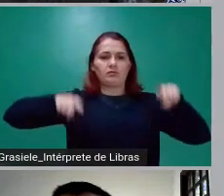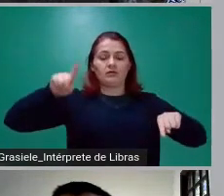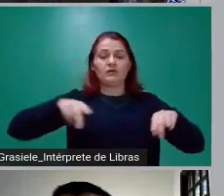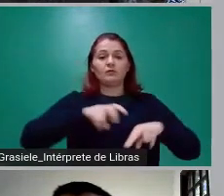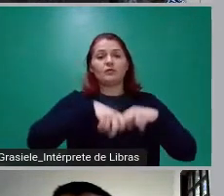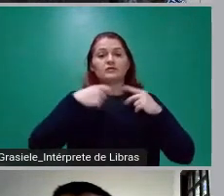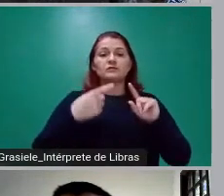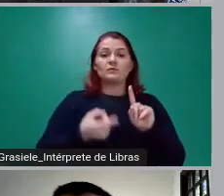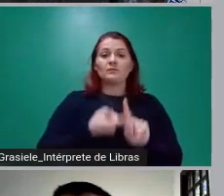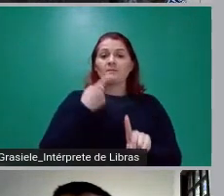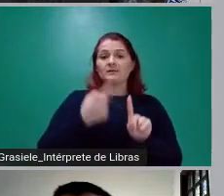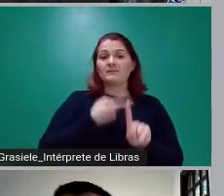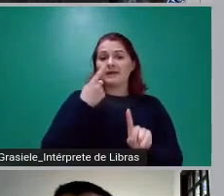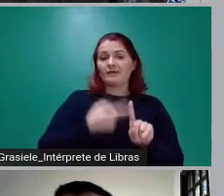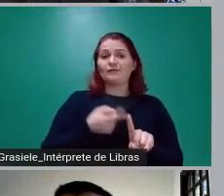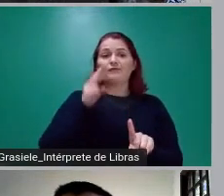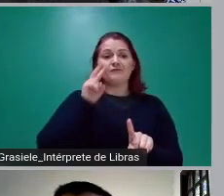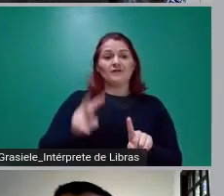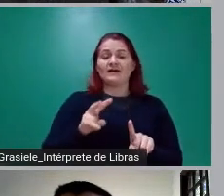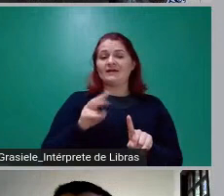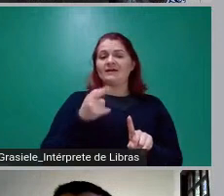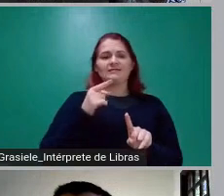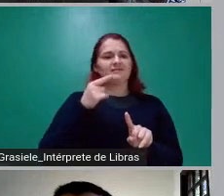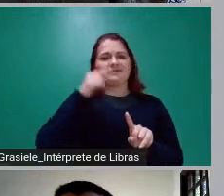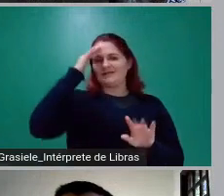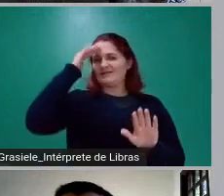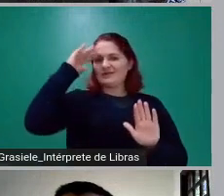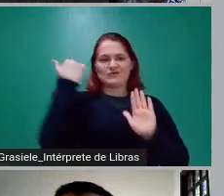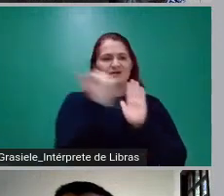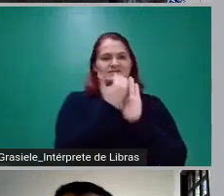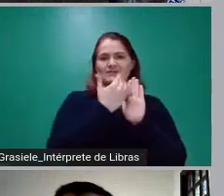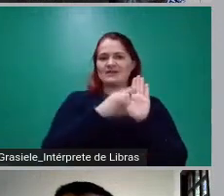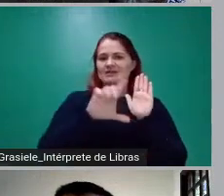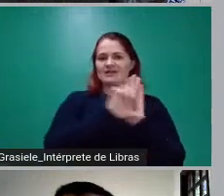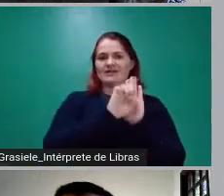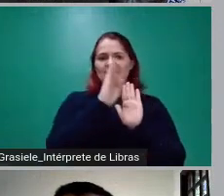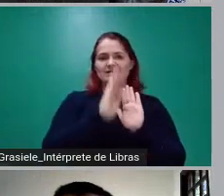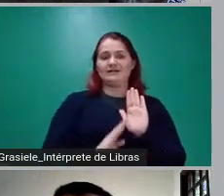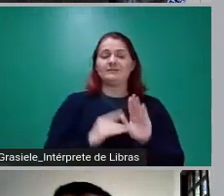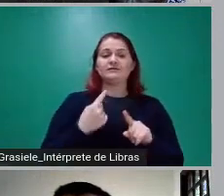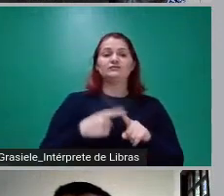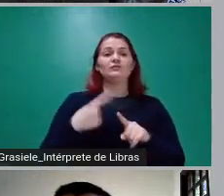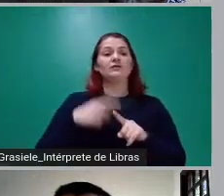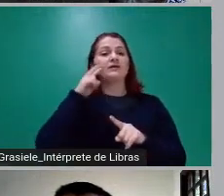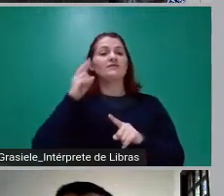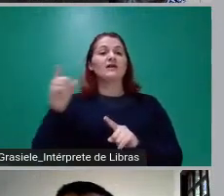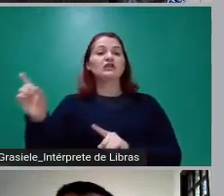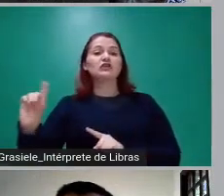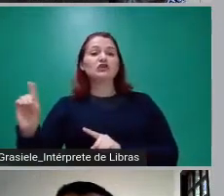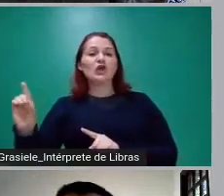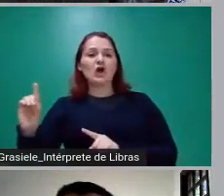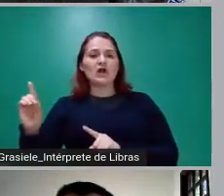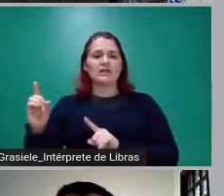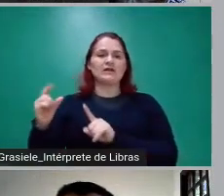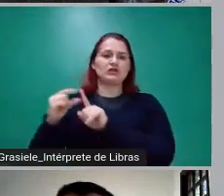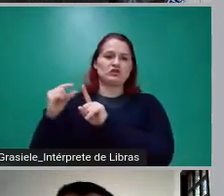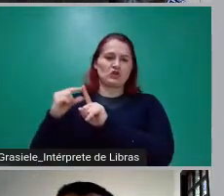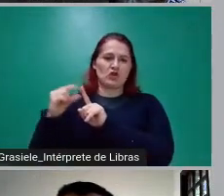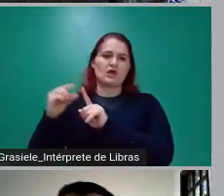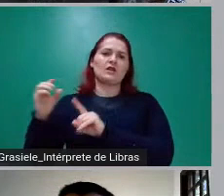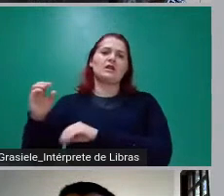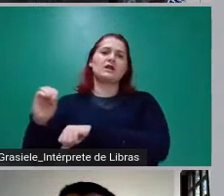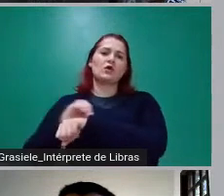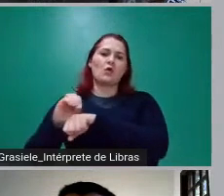de ilegitimidade dessa dívida, porque em decorrência do fim da paridade dólar-ouro nos Estados Unidos e da elevação do preço do